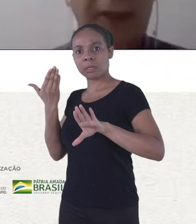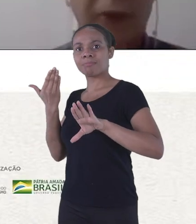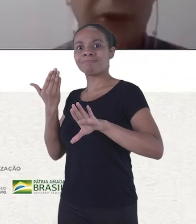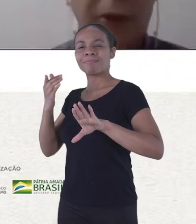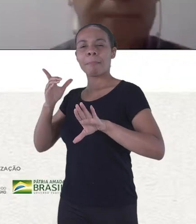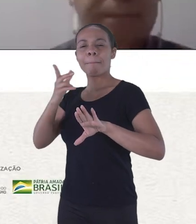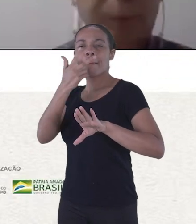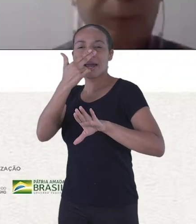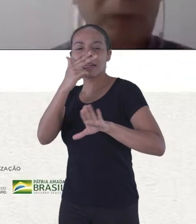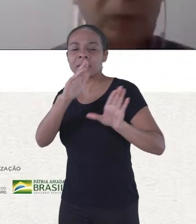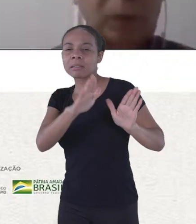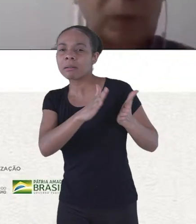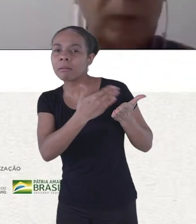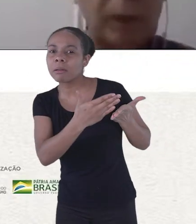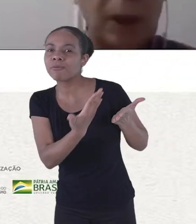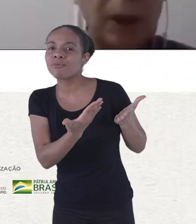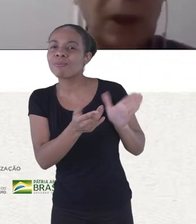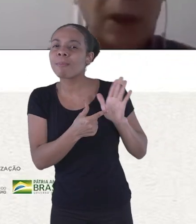humildade.